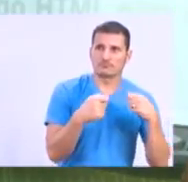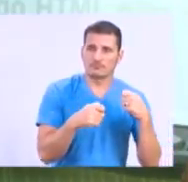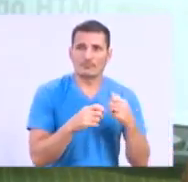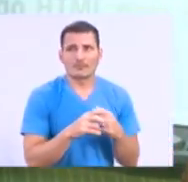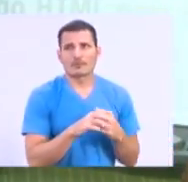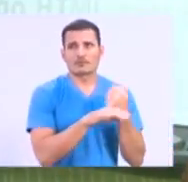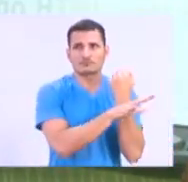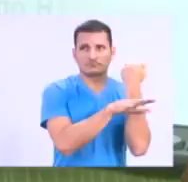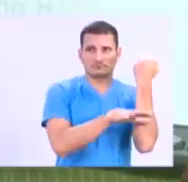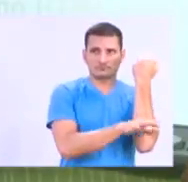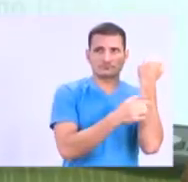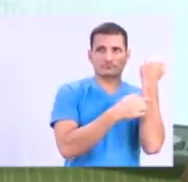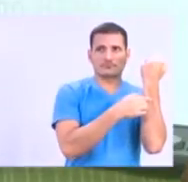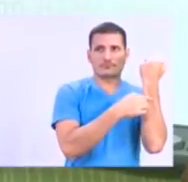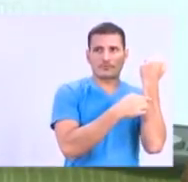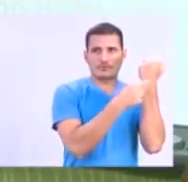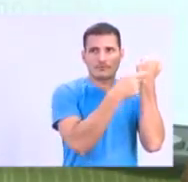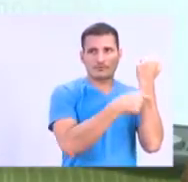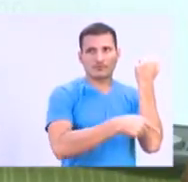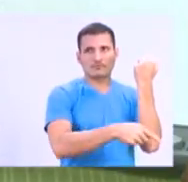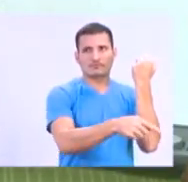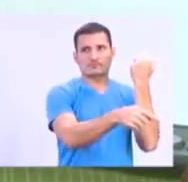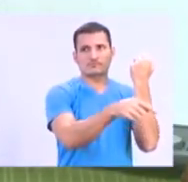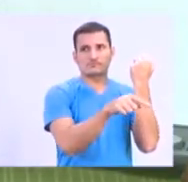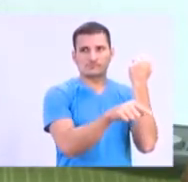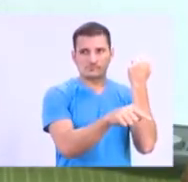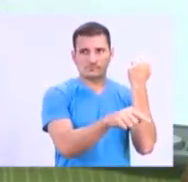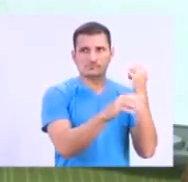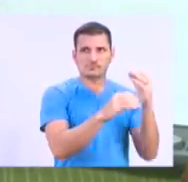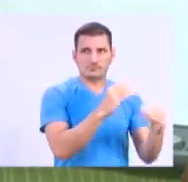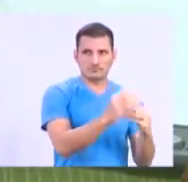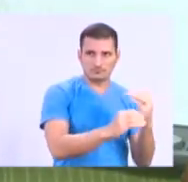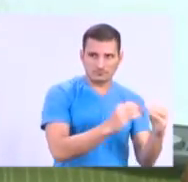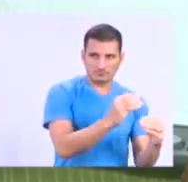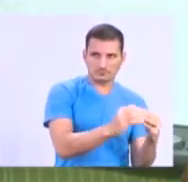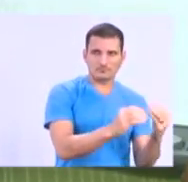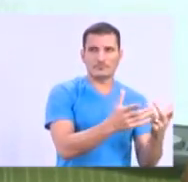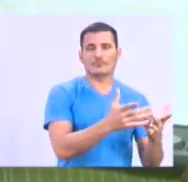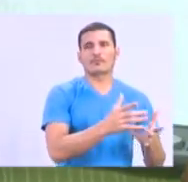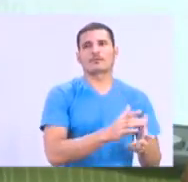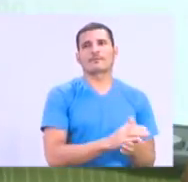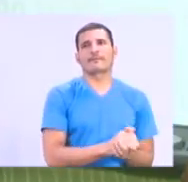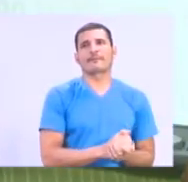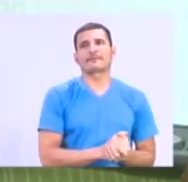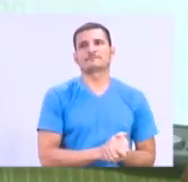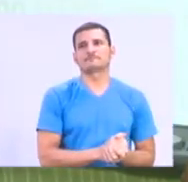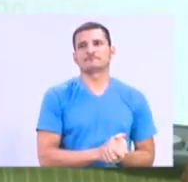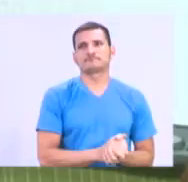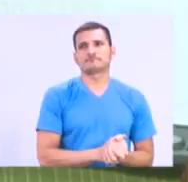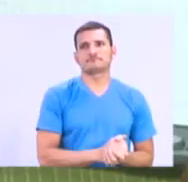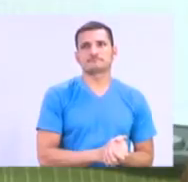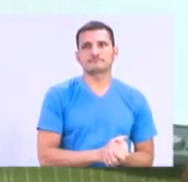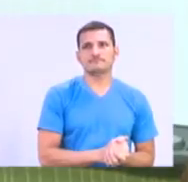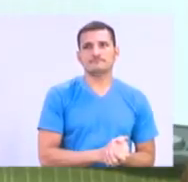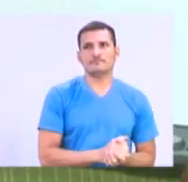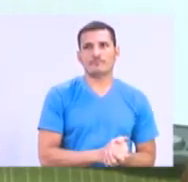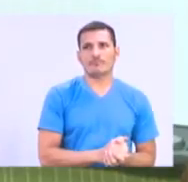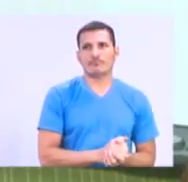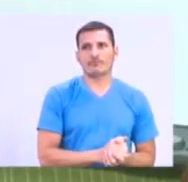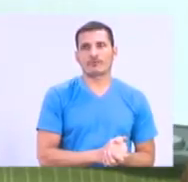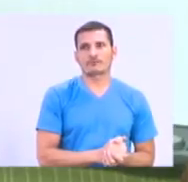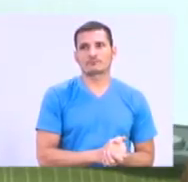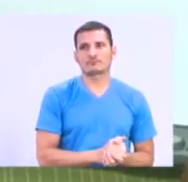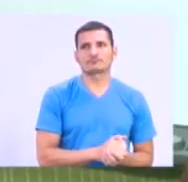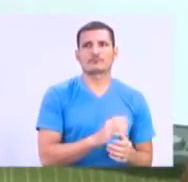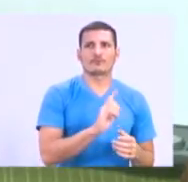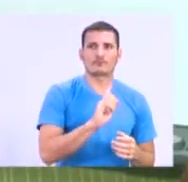buscar informações dentro do banco de dados, né, requisitar dados para transformar em informações. Depois, essas informações do